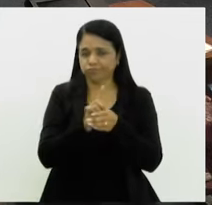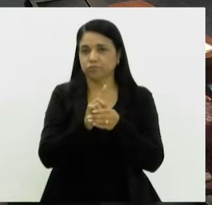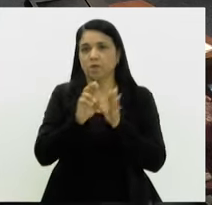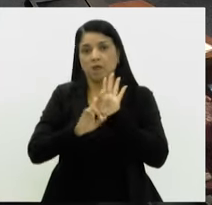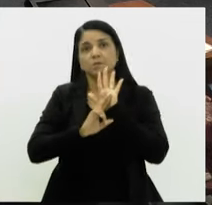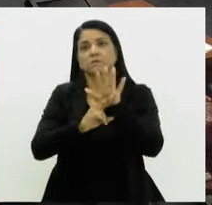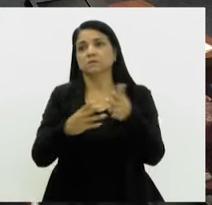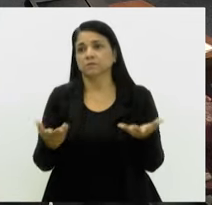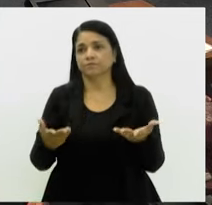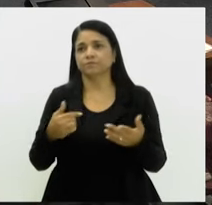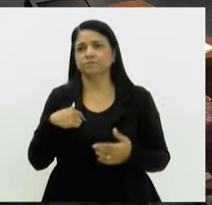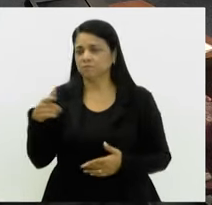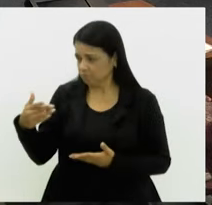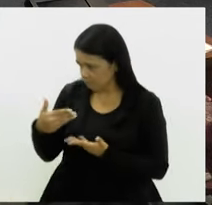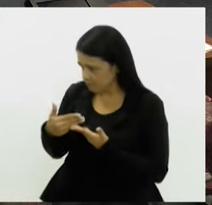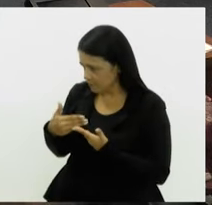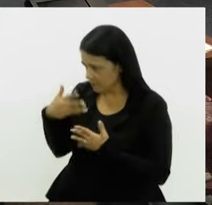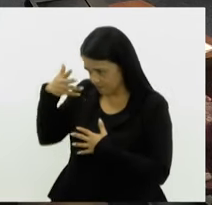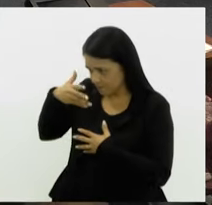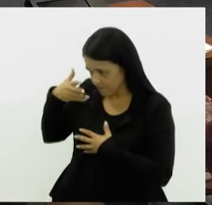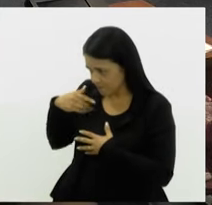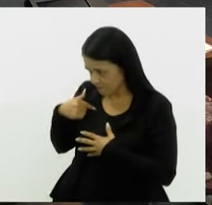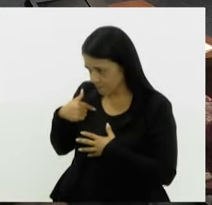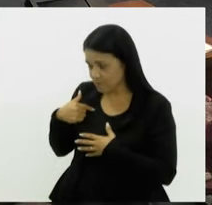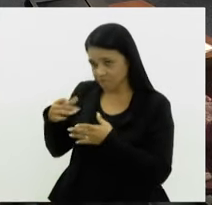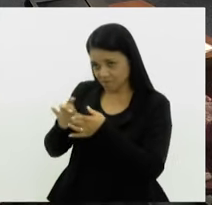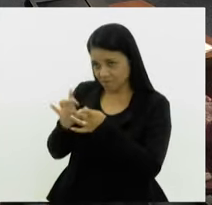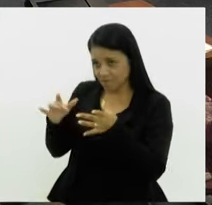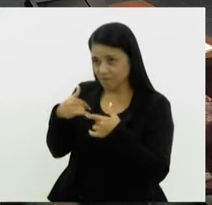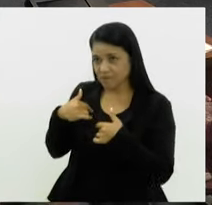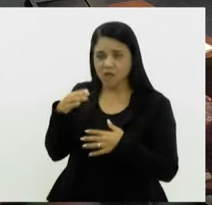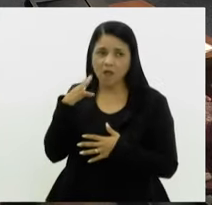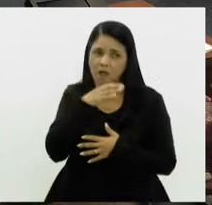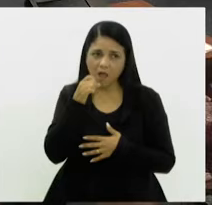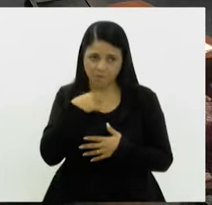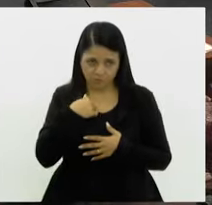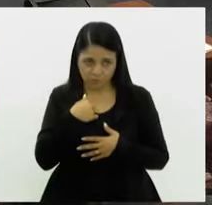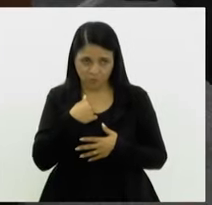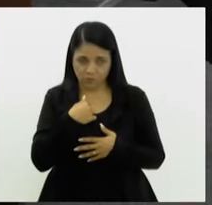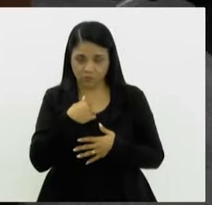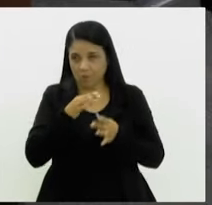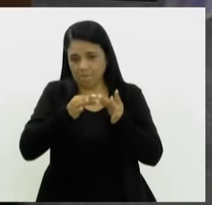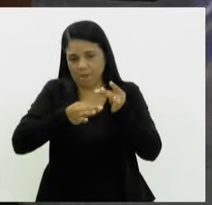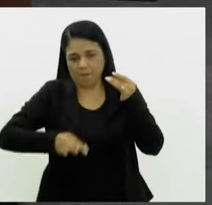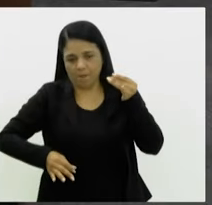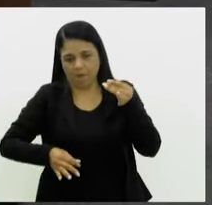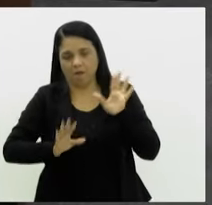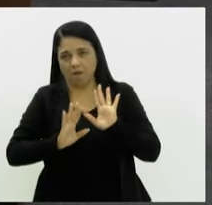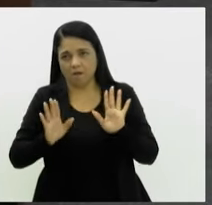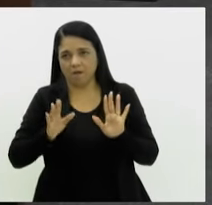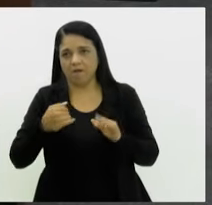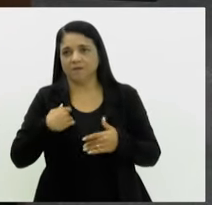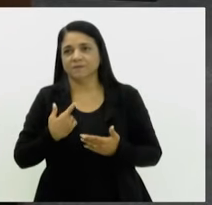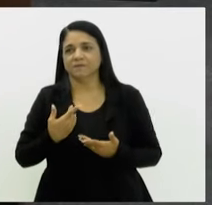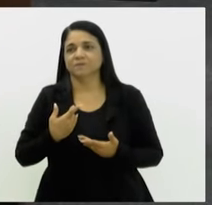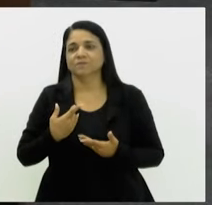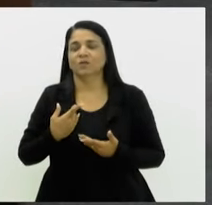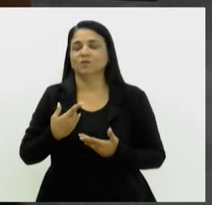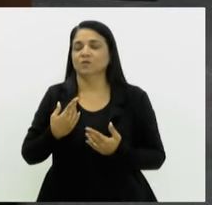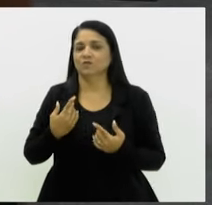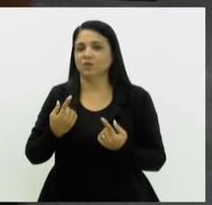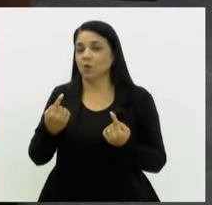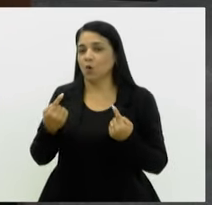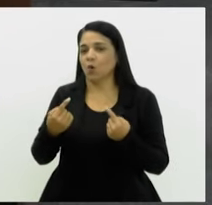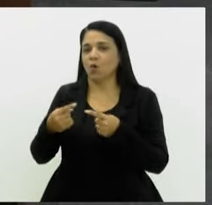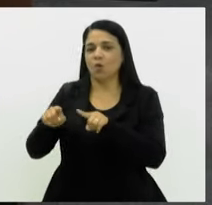parte, a presidenta consentir? Pois não. Muito breve, não serei longo para não desagradar o deputado doutor Serginho,